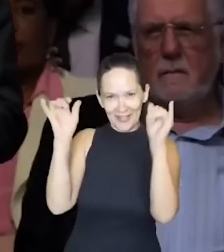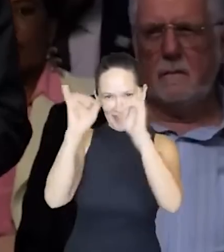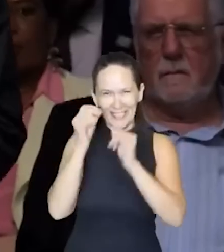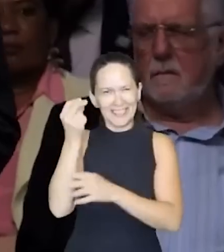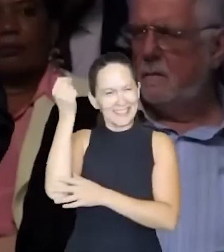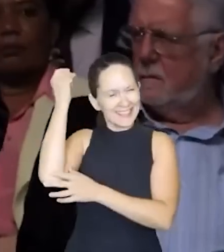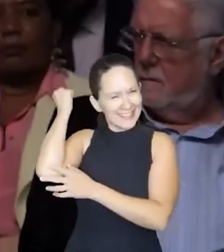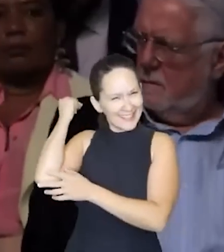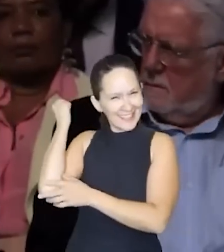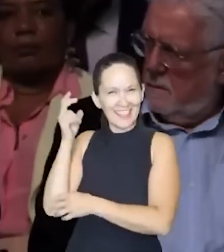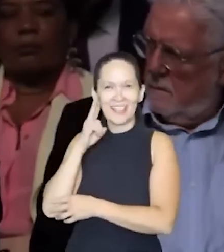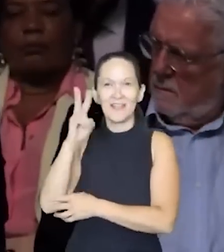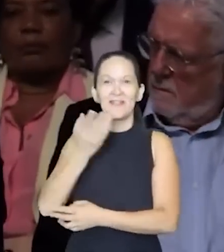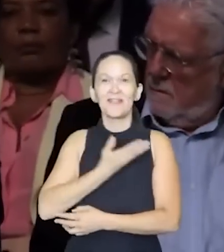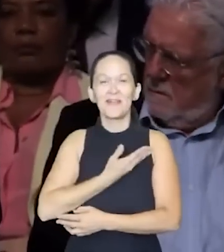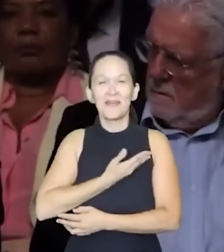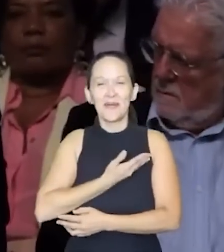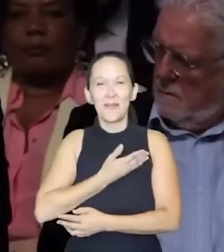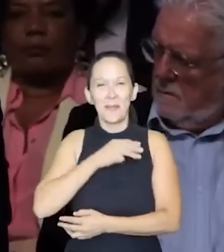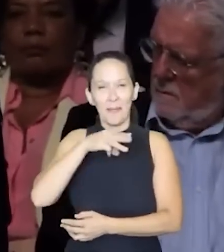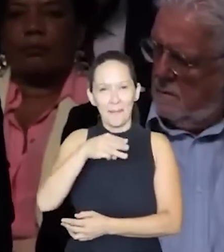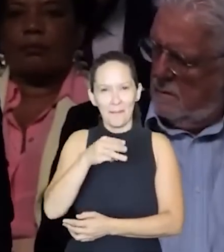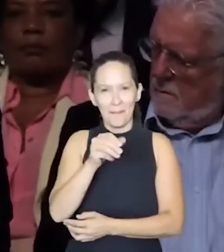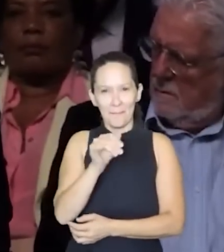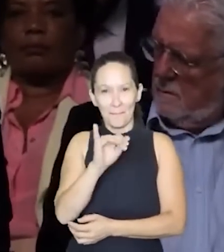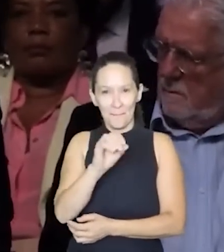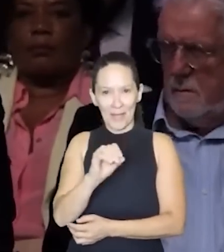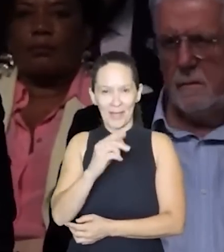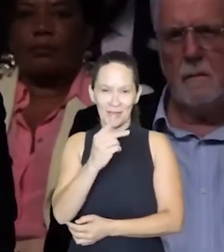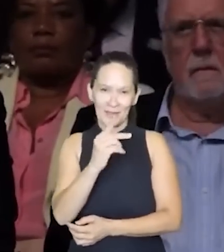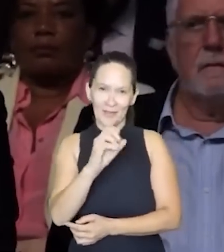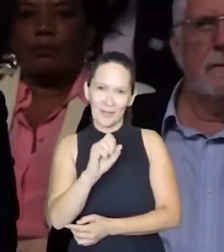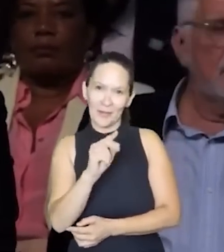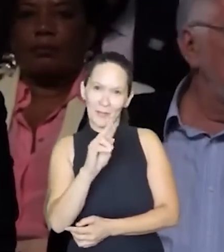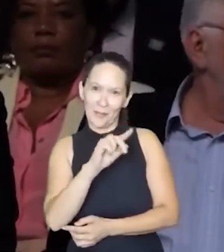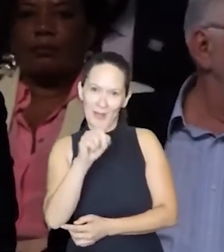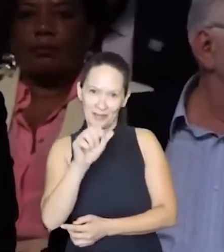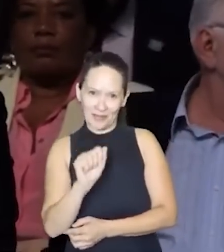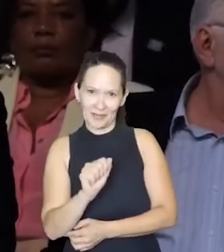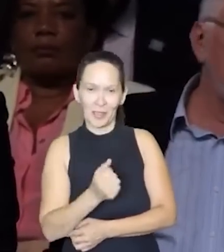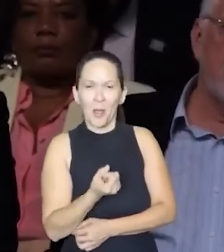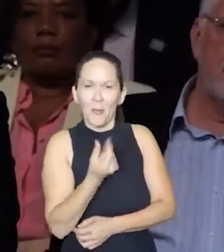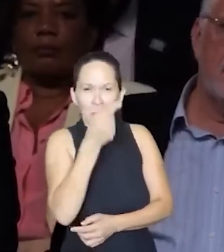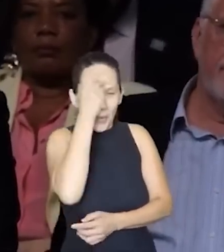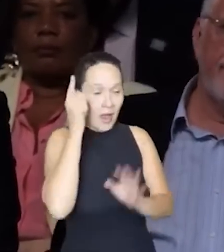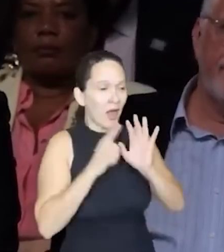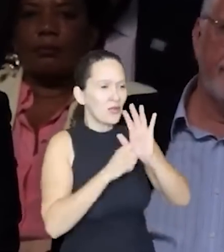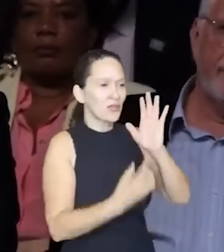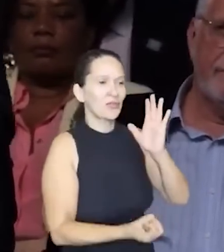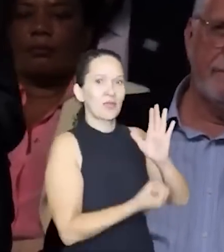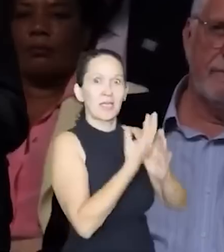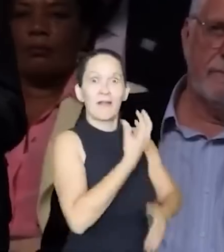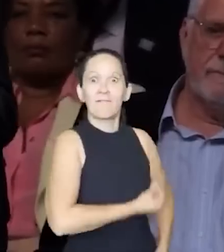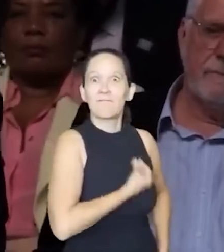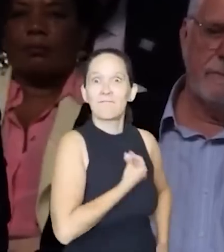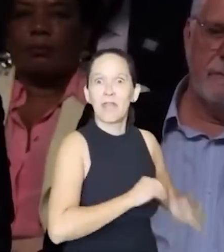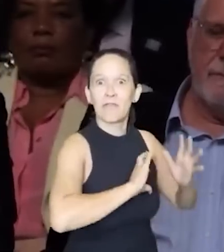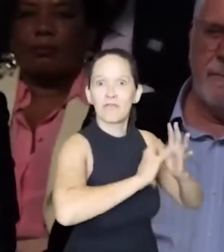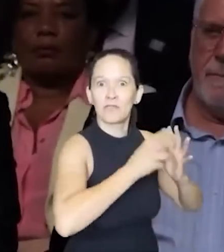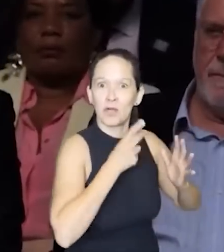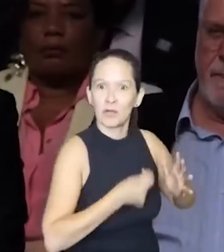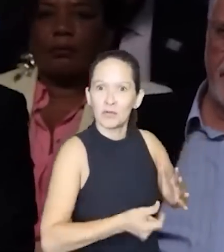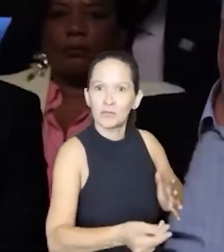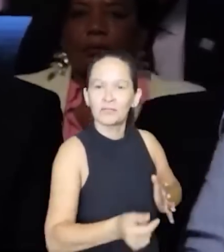e vi o companheiro Mário Pedrosa. Tem pouca gente que ajudou a gente a criar o partido vivo. Eu e